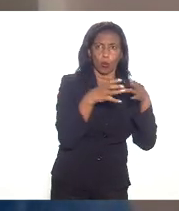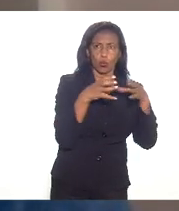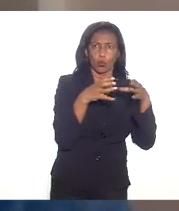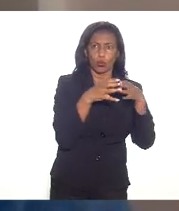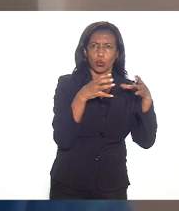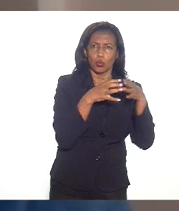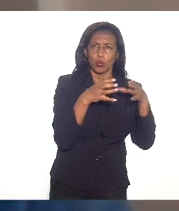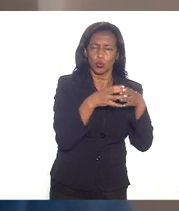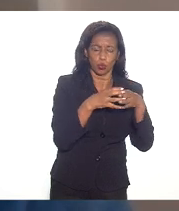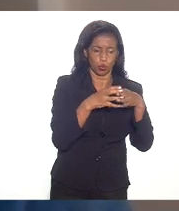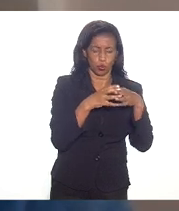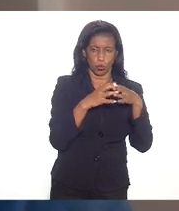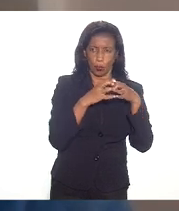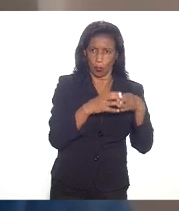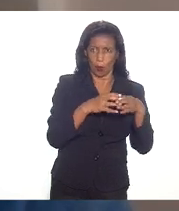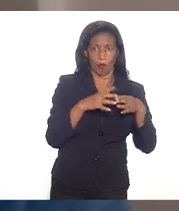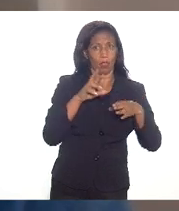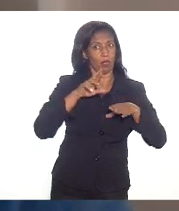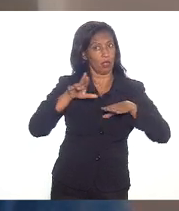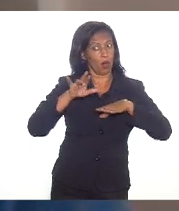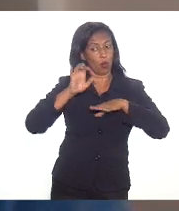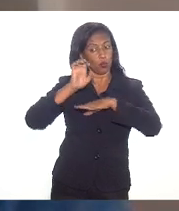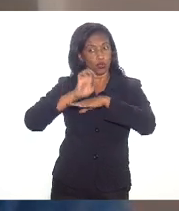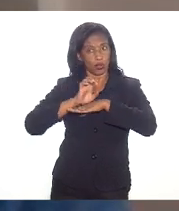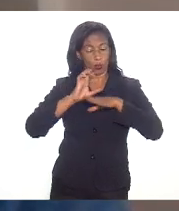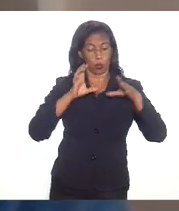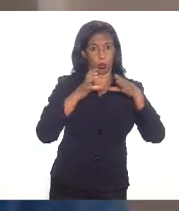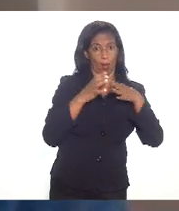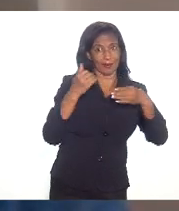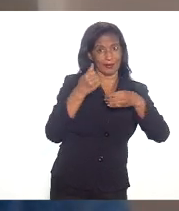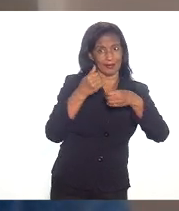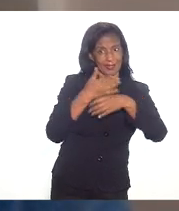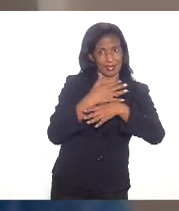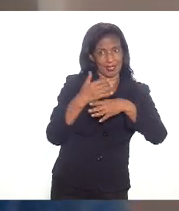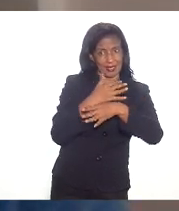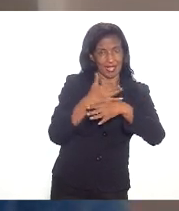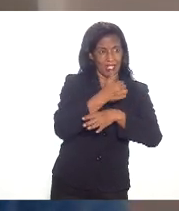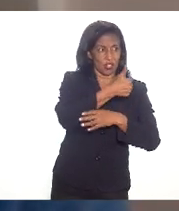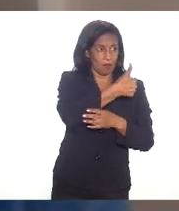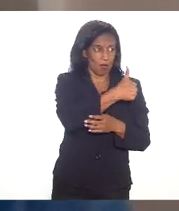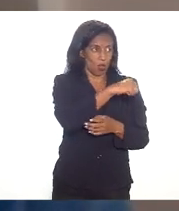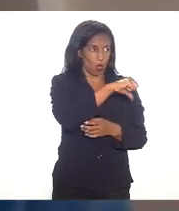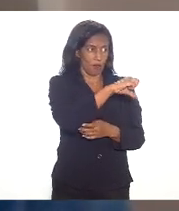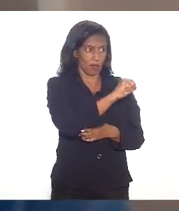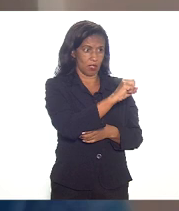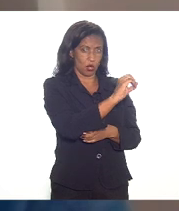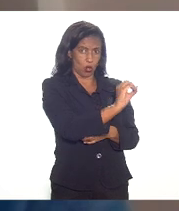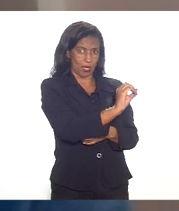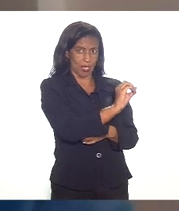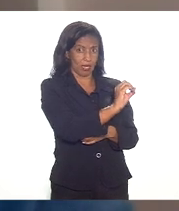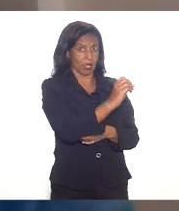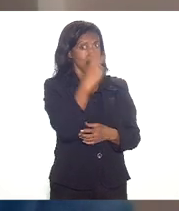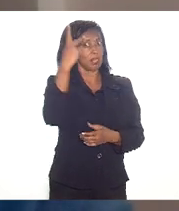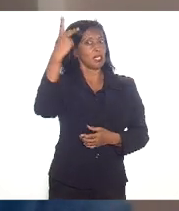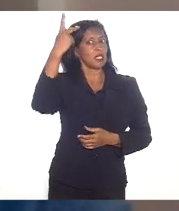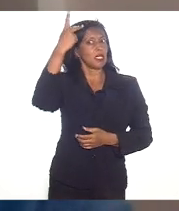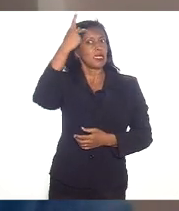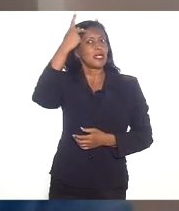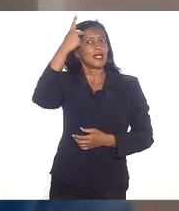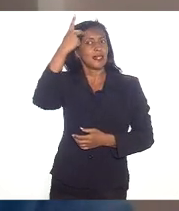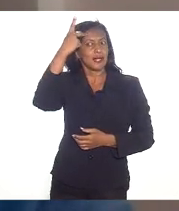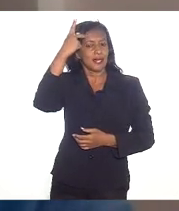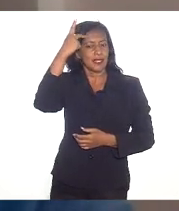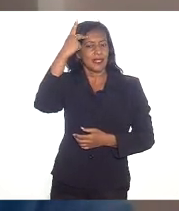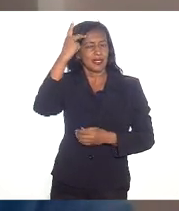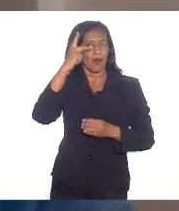Porque o conjunto da cidade mais o Estado, Luiz Paulo, quer dizer, a partir de 1880, São Paulo voa, né? O Complexo Cafeiro